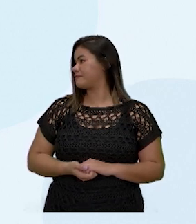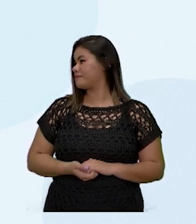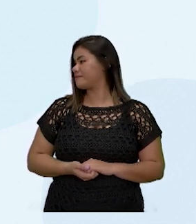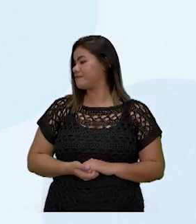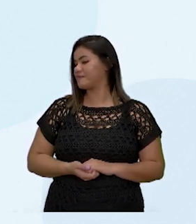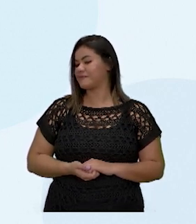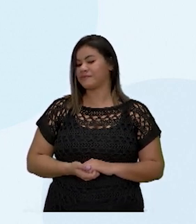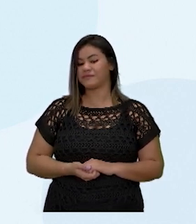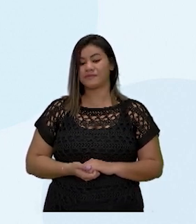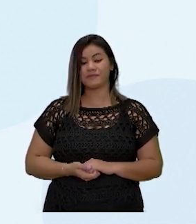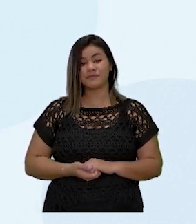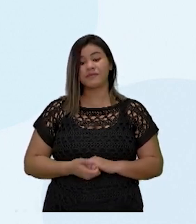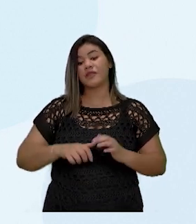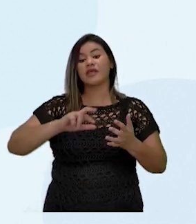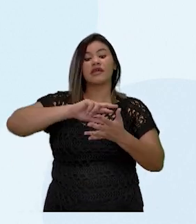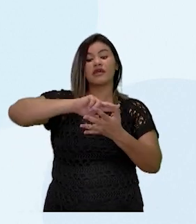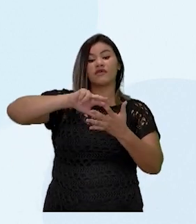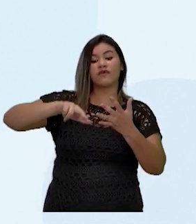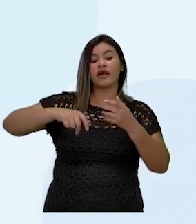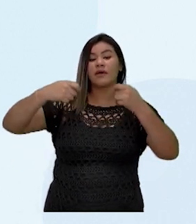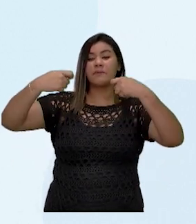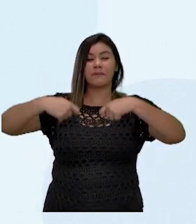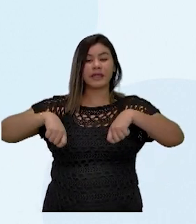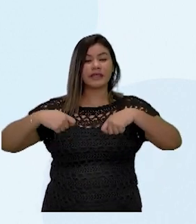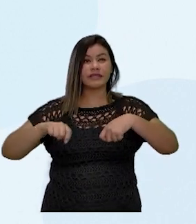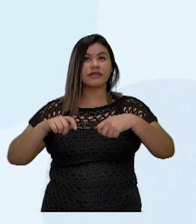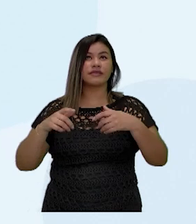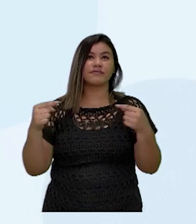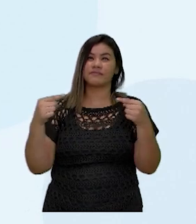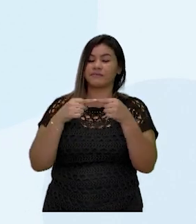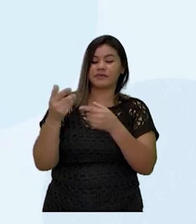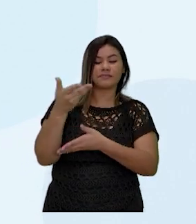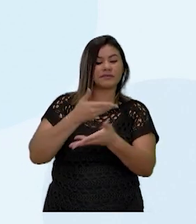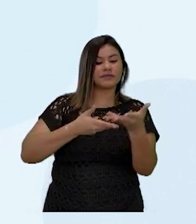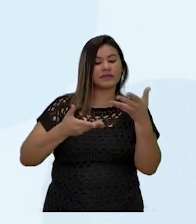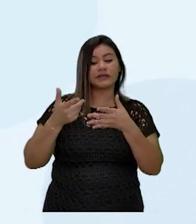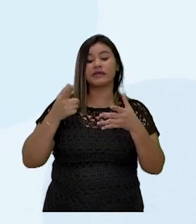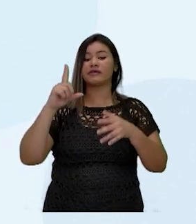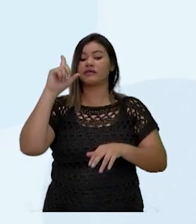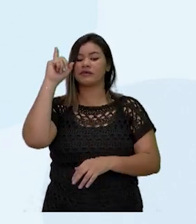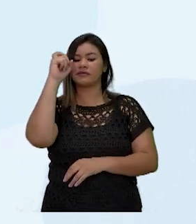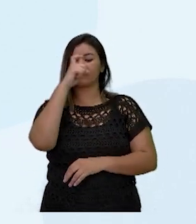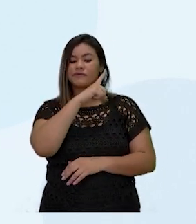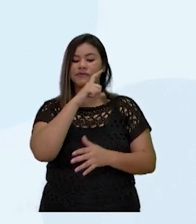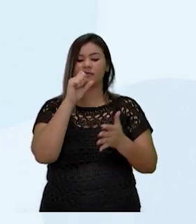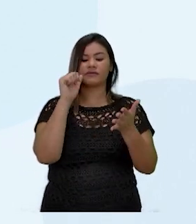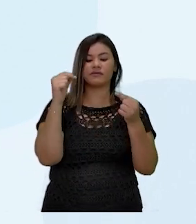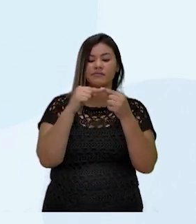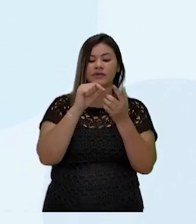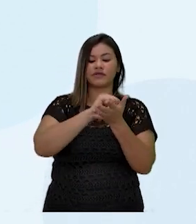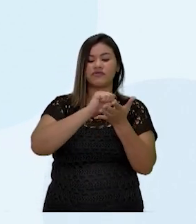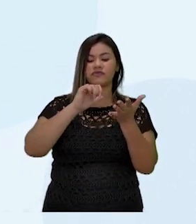quero propor uma pequena vivência de uma das atividades